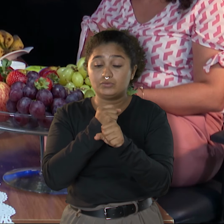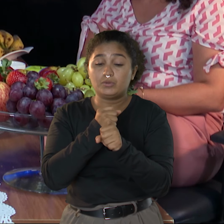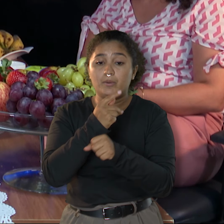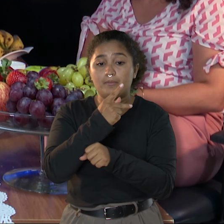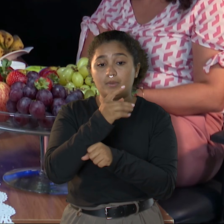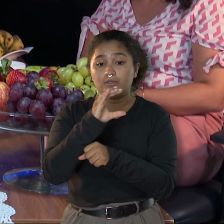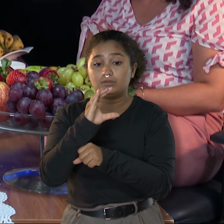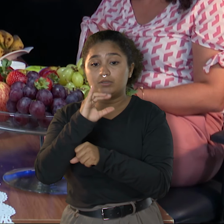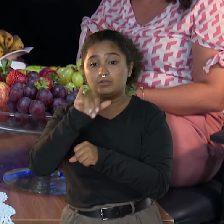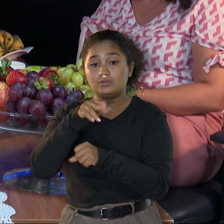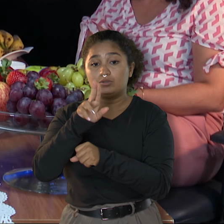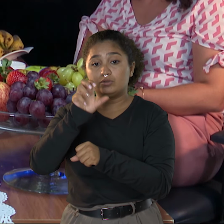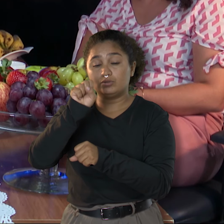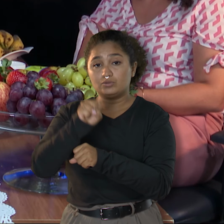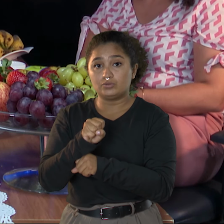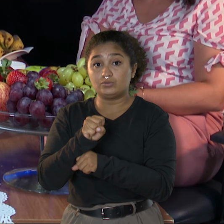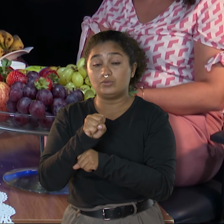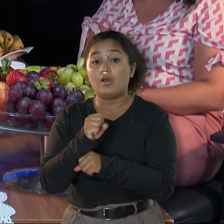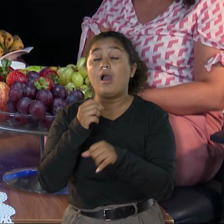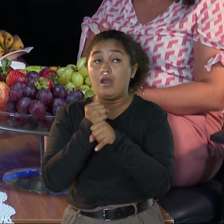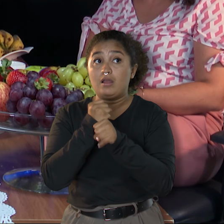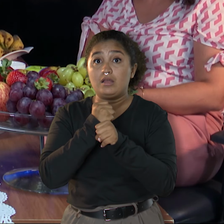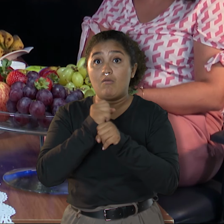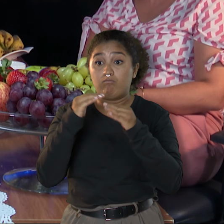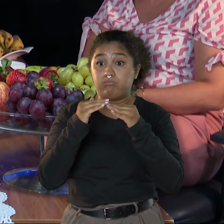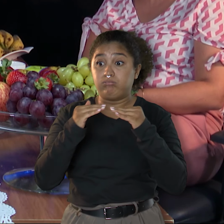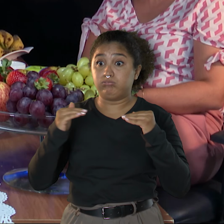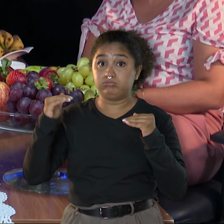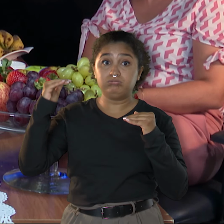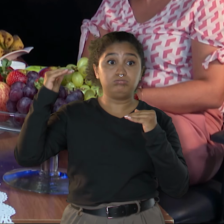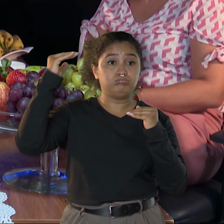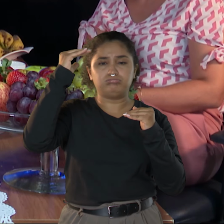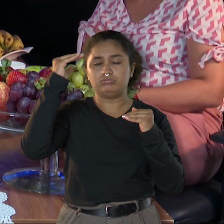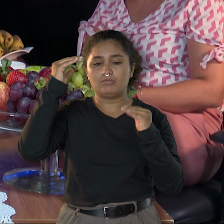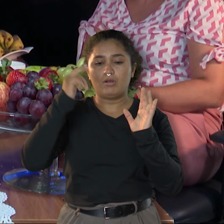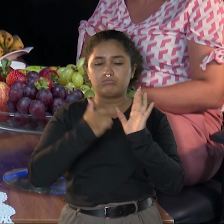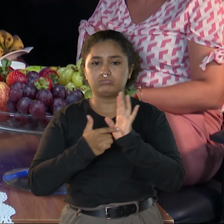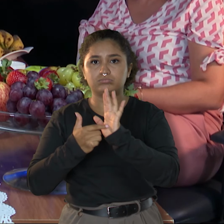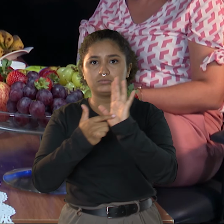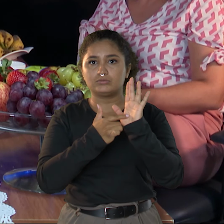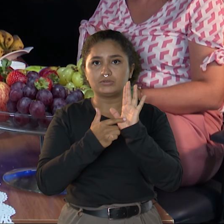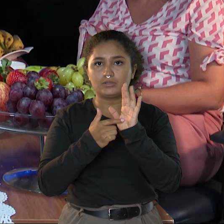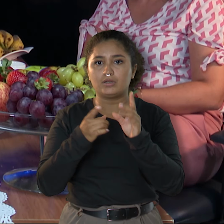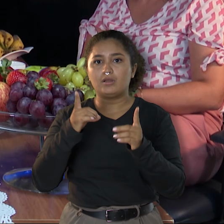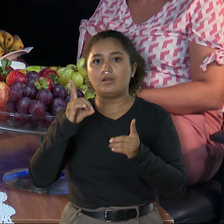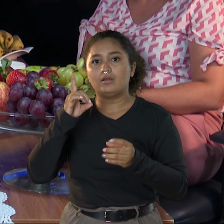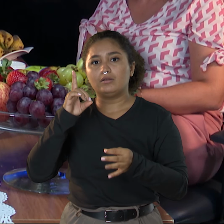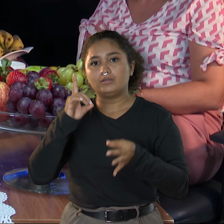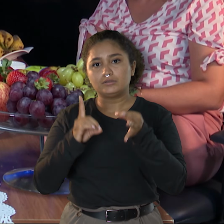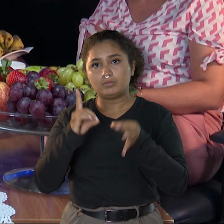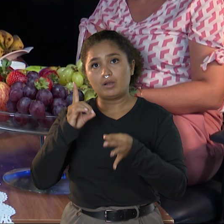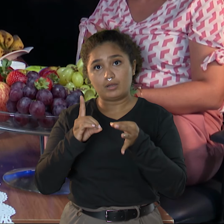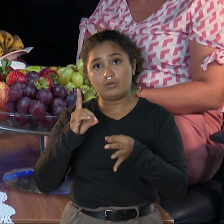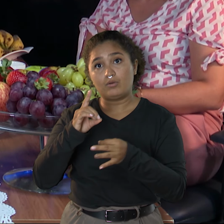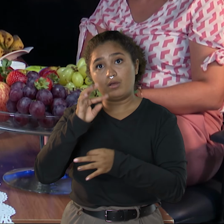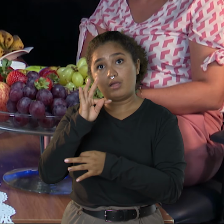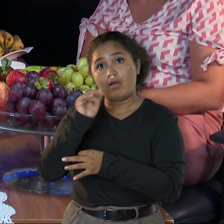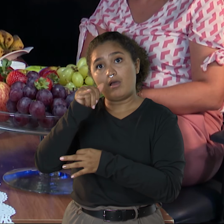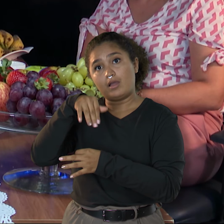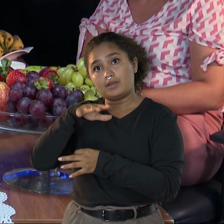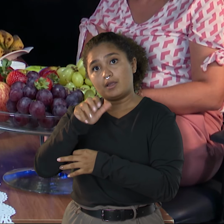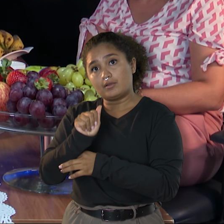Quando eu fiz a conta, a gente foi lá pra cima. Nossa. E aí eu cheguei com a desembargadora Tânia e falei, né, o doutor Breno era juiz auxiliar, eu falei assim,